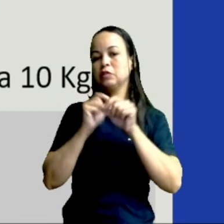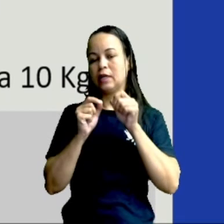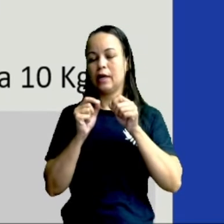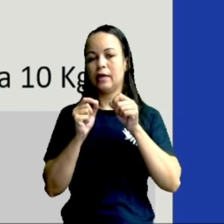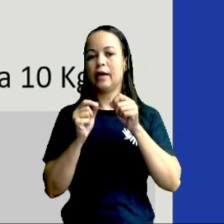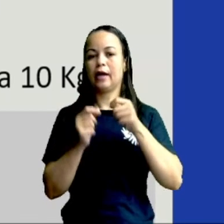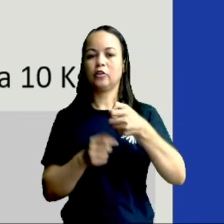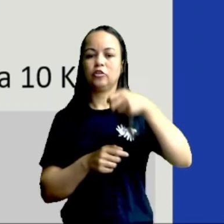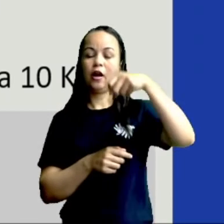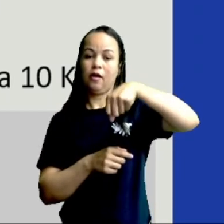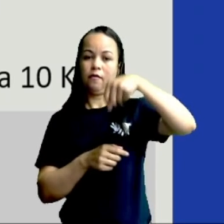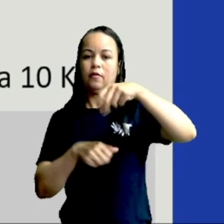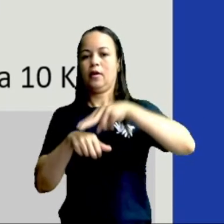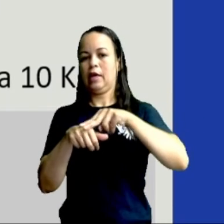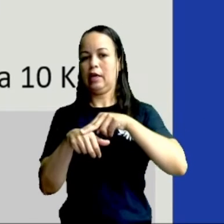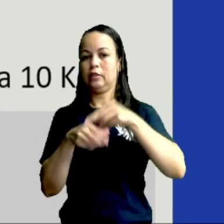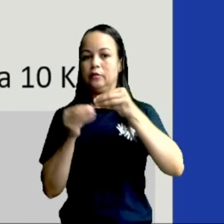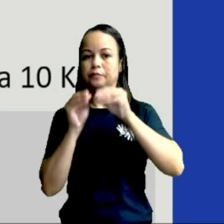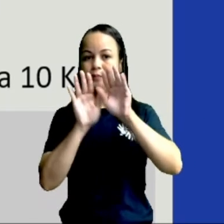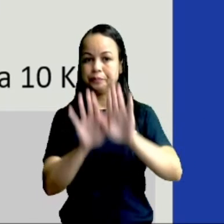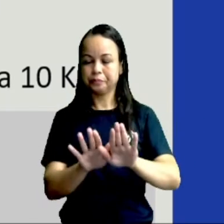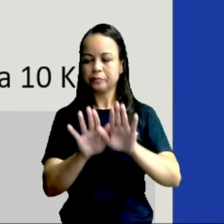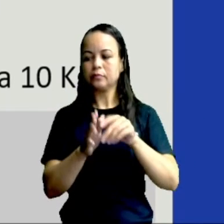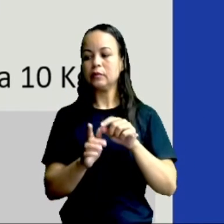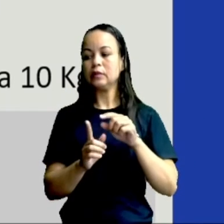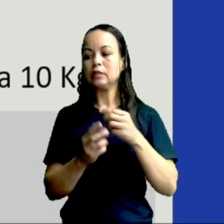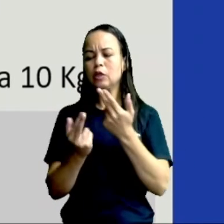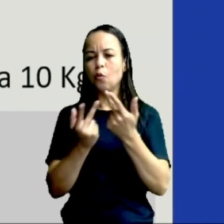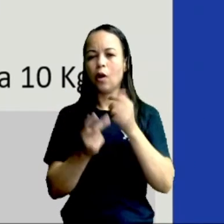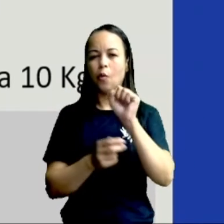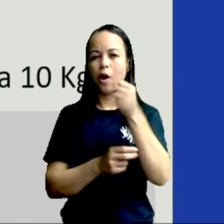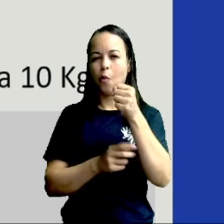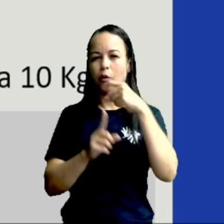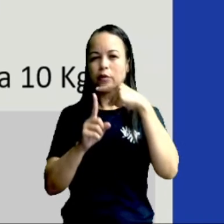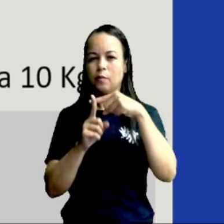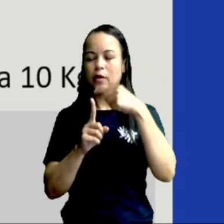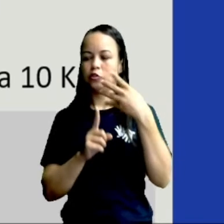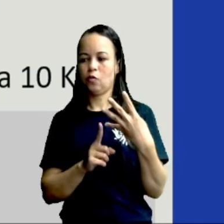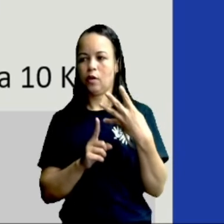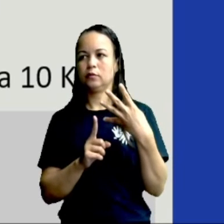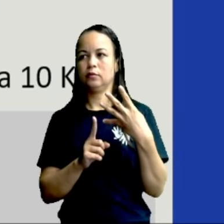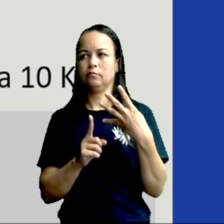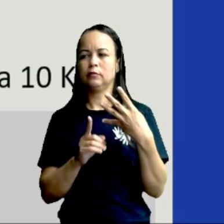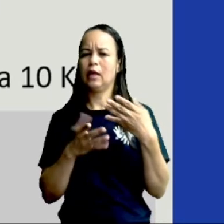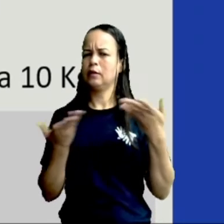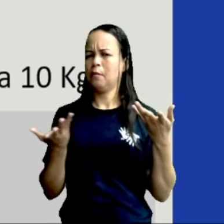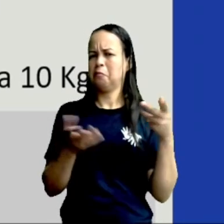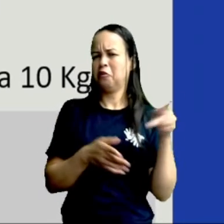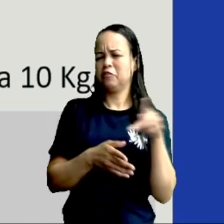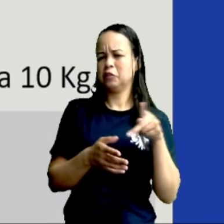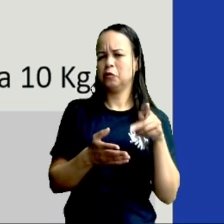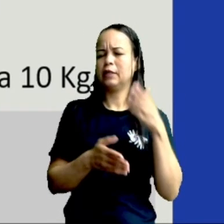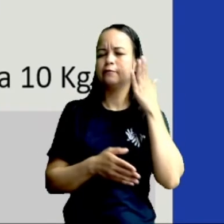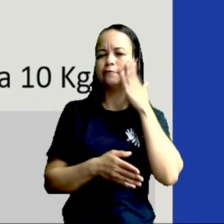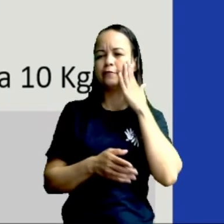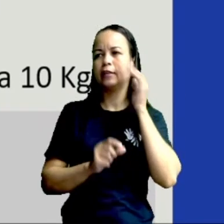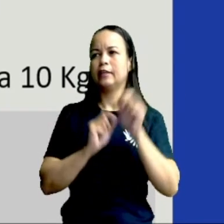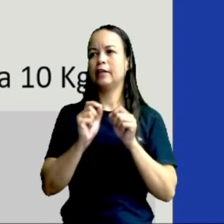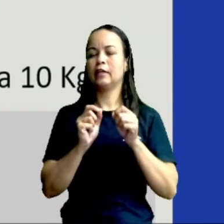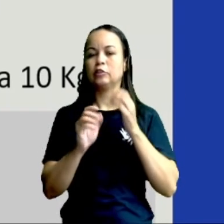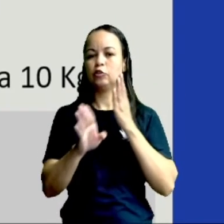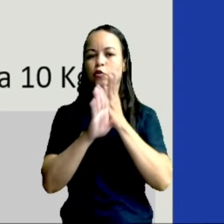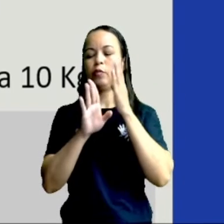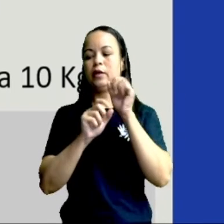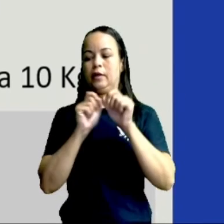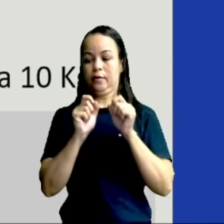ficou lá. Igual a 8 mais 4. Opa, professora, então já entendi. A gente precisa descobrir qual é o valor